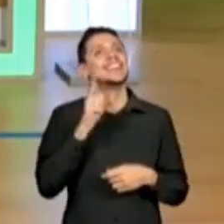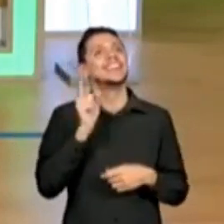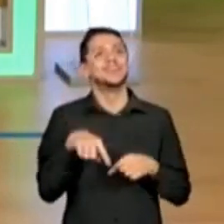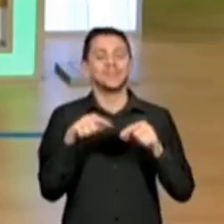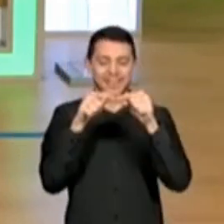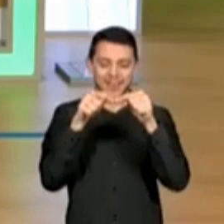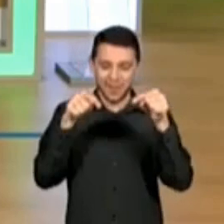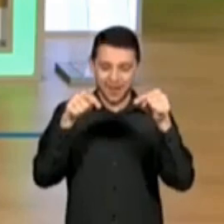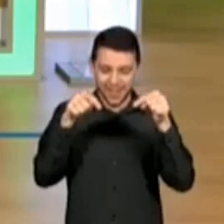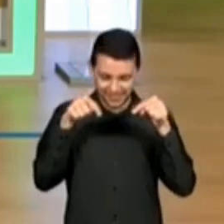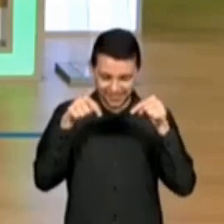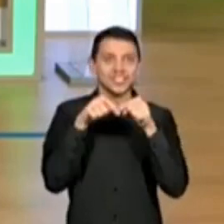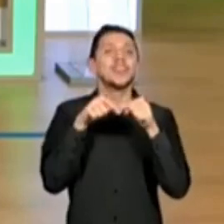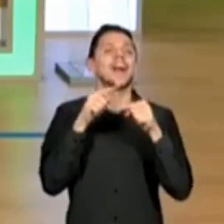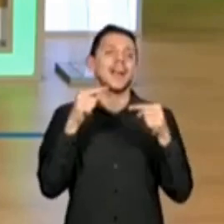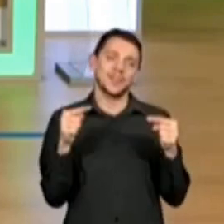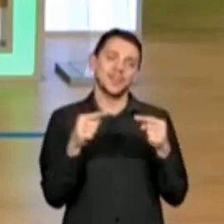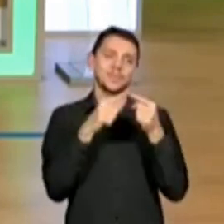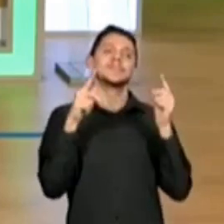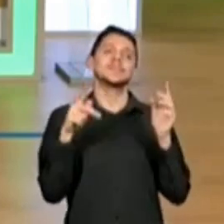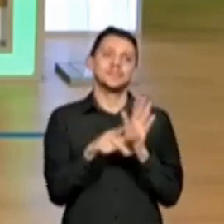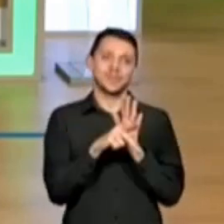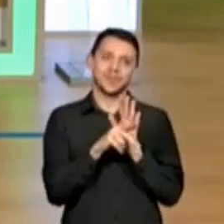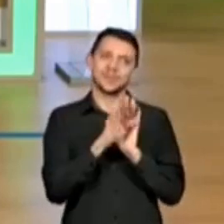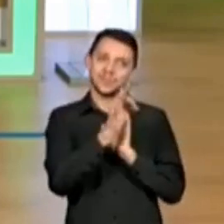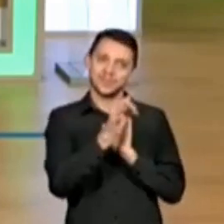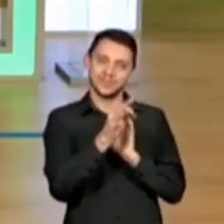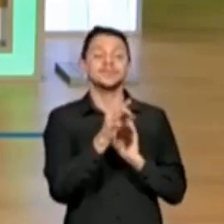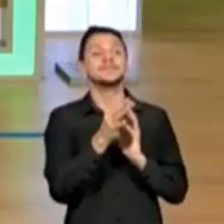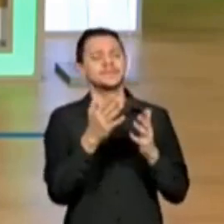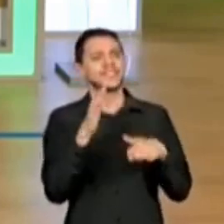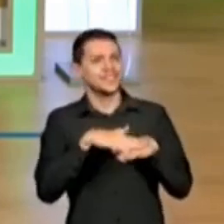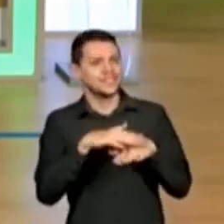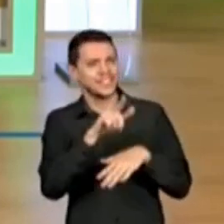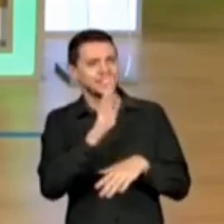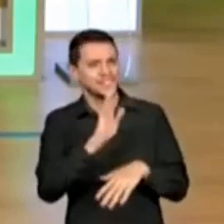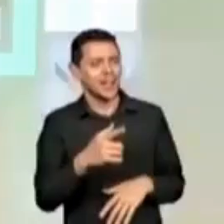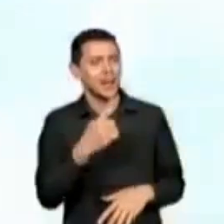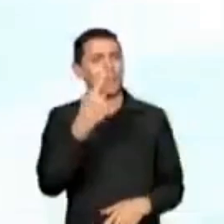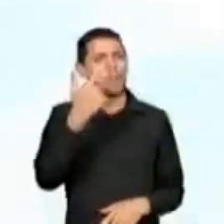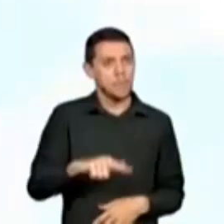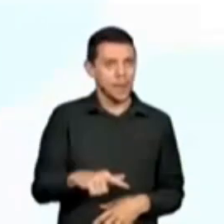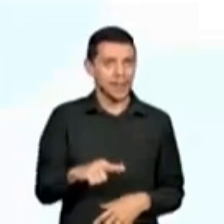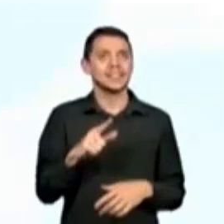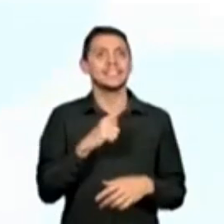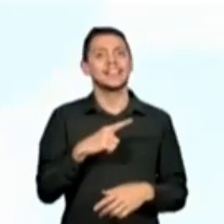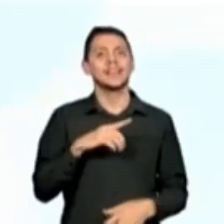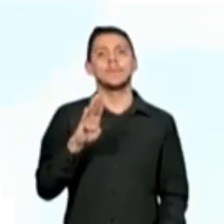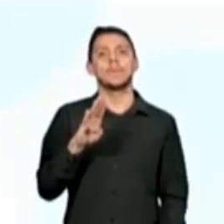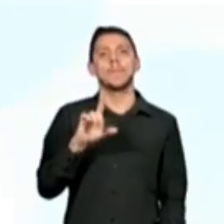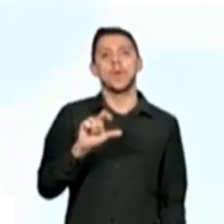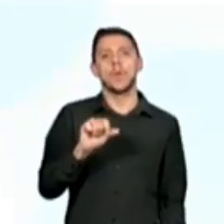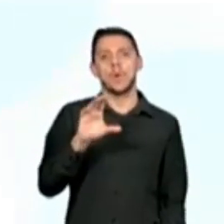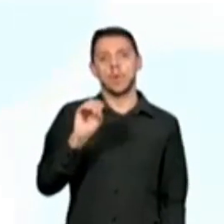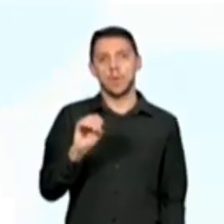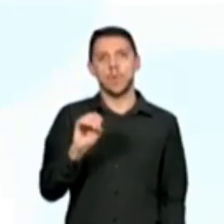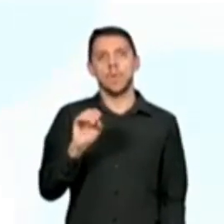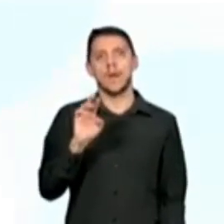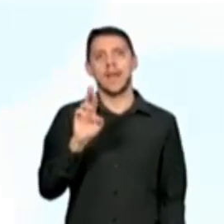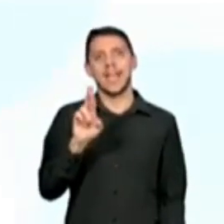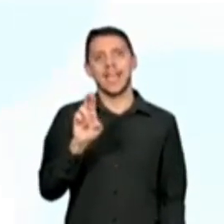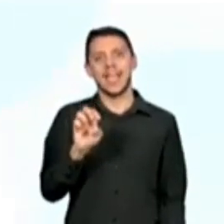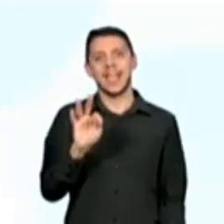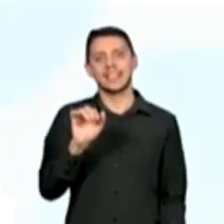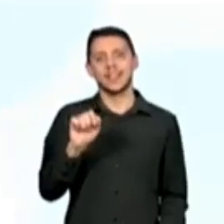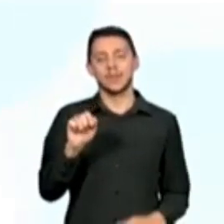sim vai ser o formato do cubo de gelo. Né, Pro? Ok, feito isso, temos mais uma. Bloco retangular, Pro. Pense em algo com o